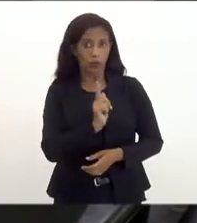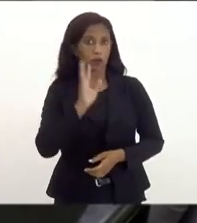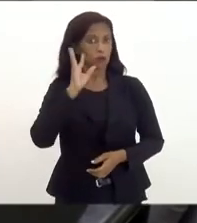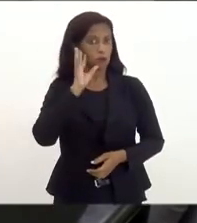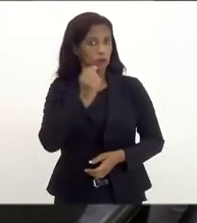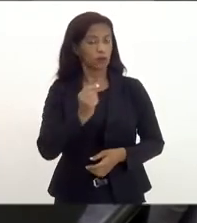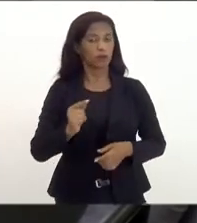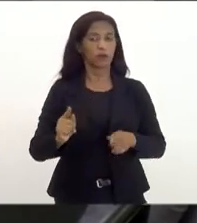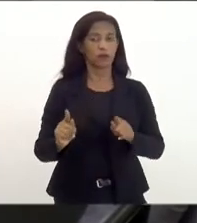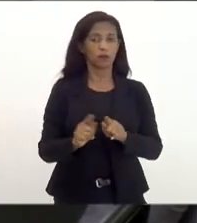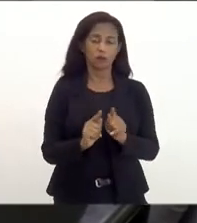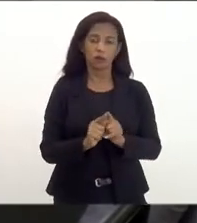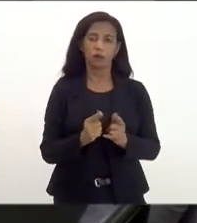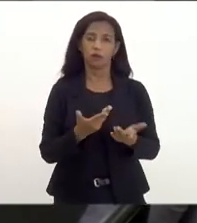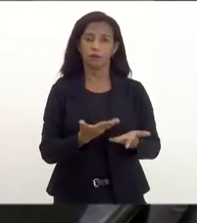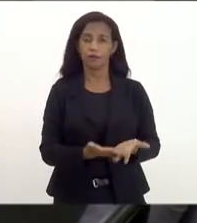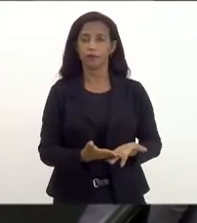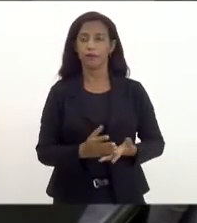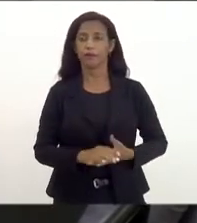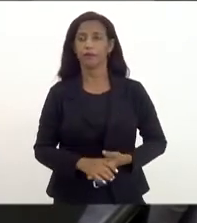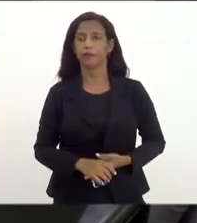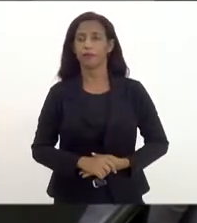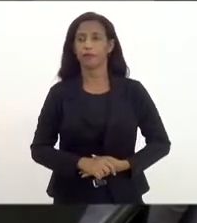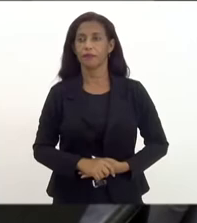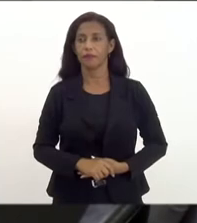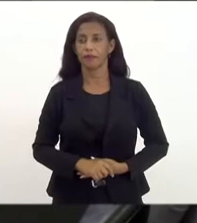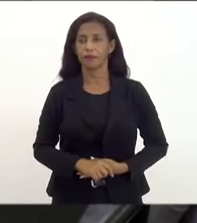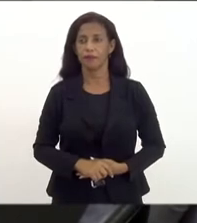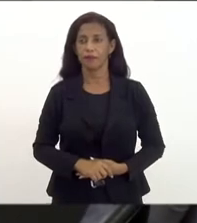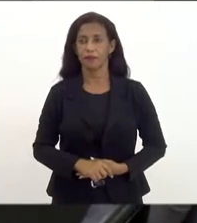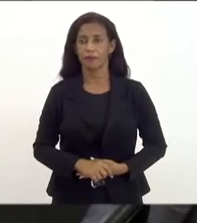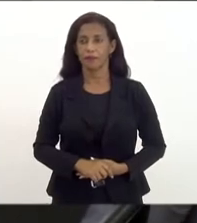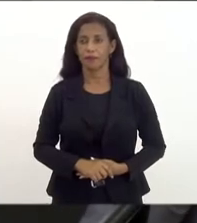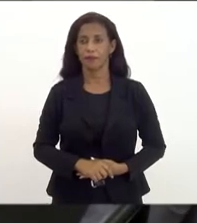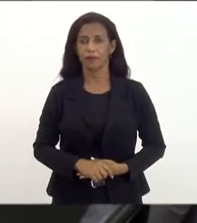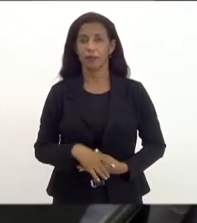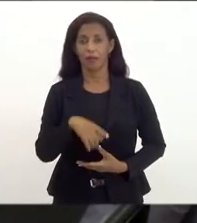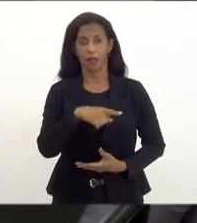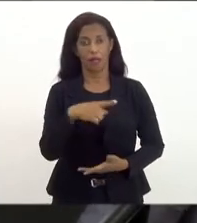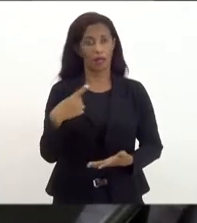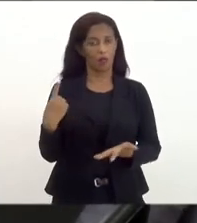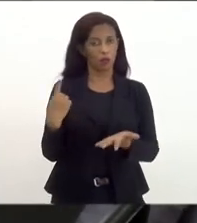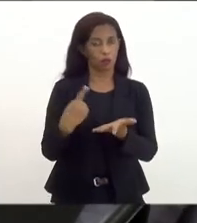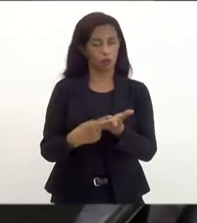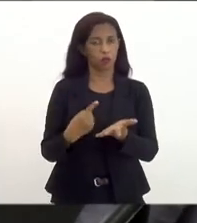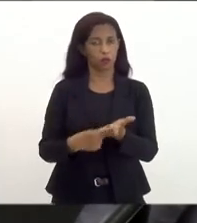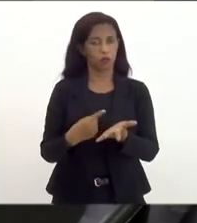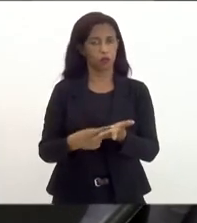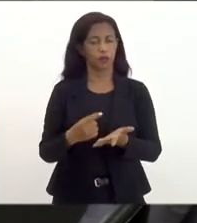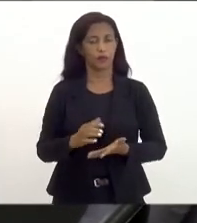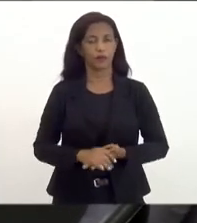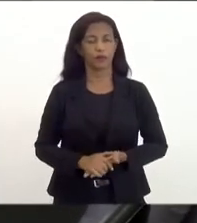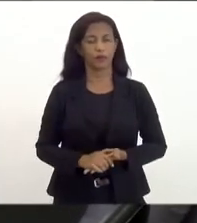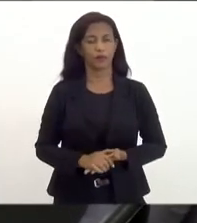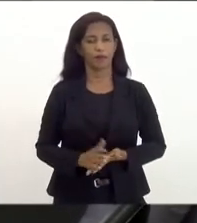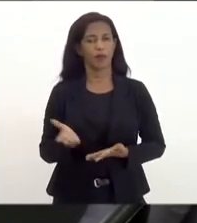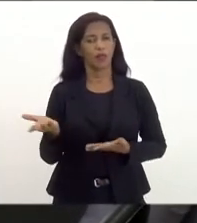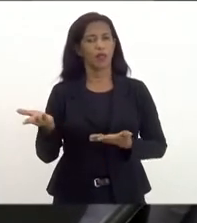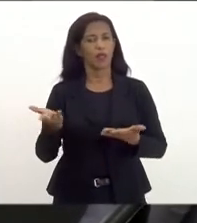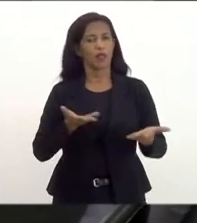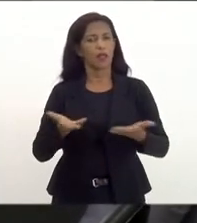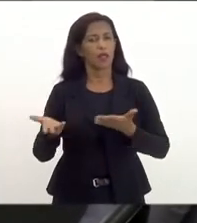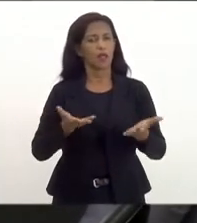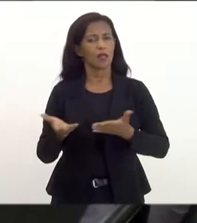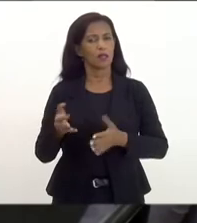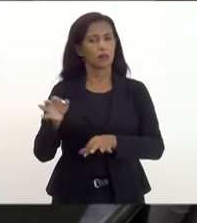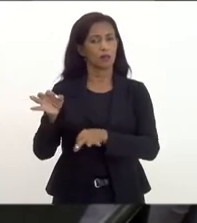a E aí e esse acordo em relação àquela fase das